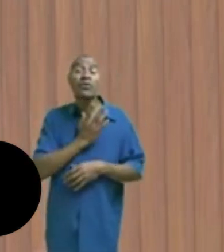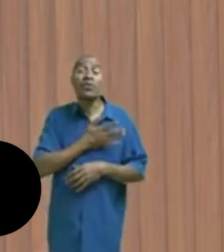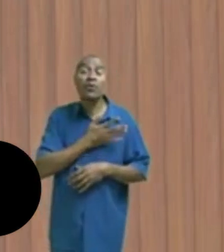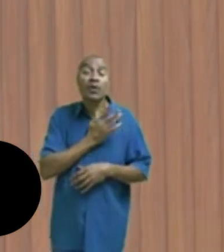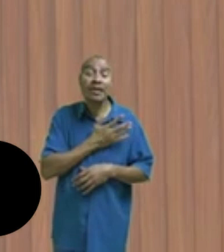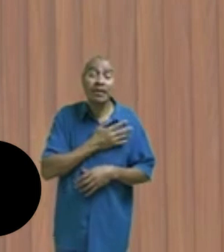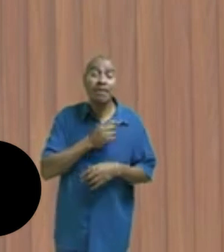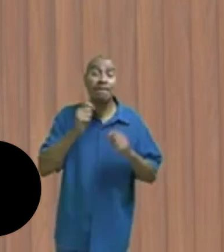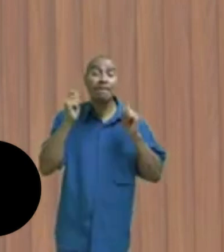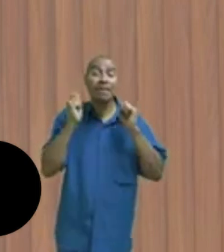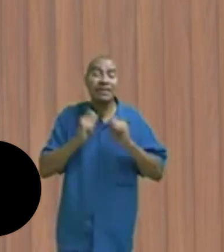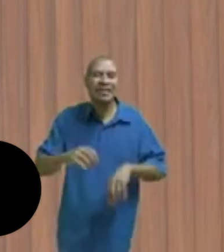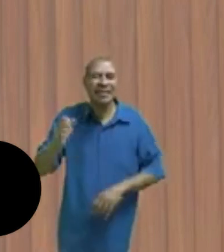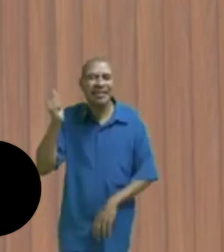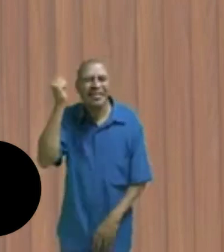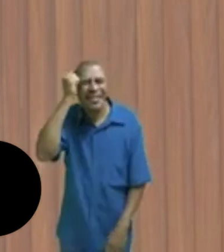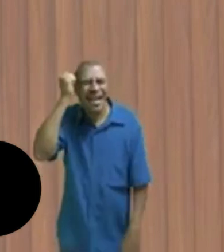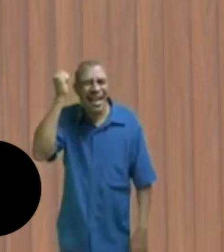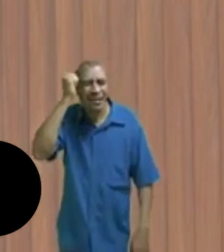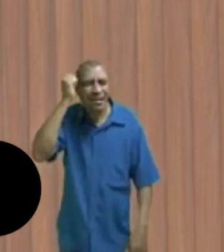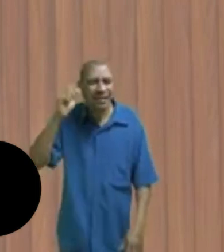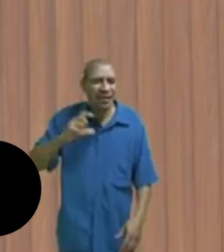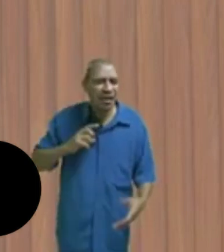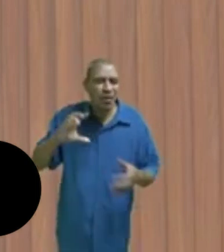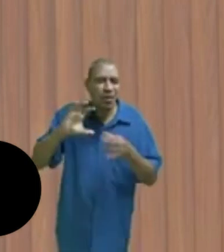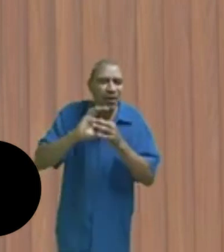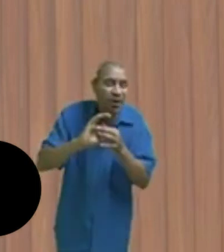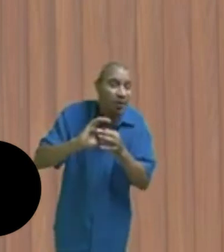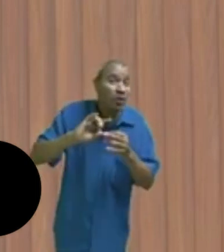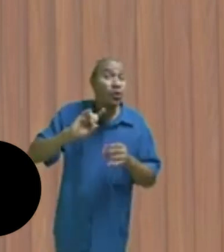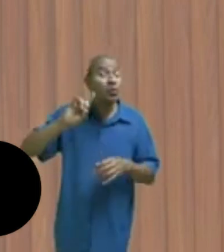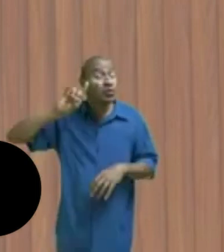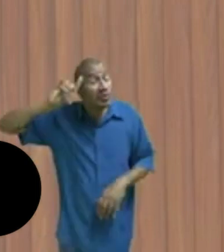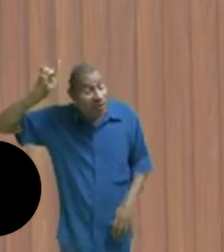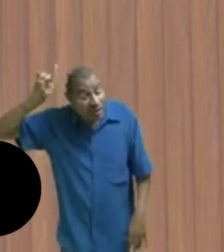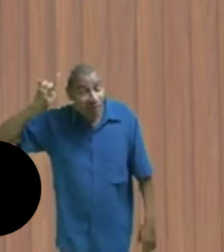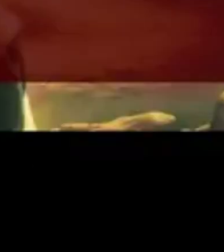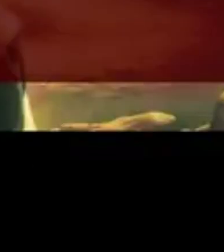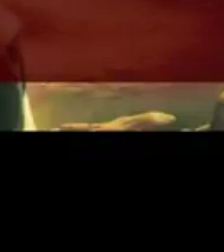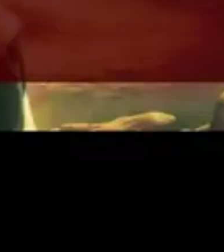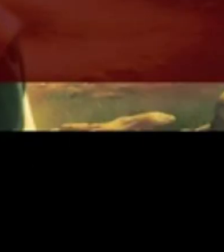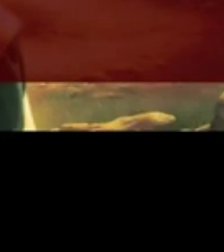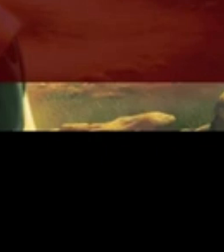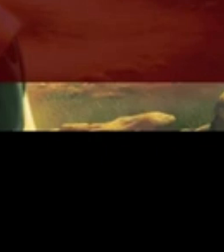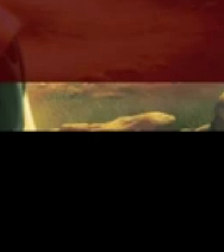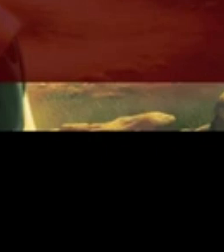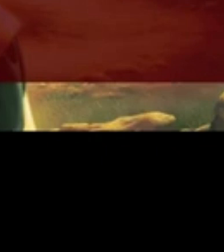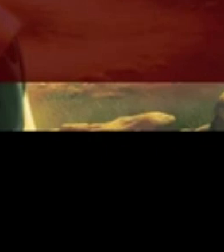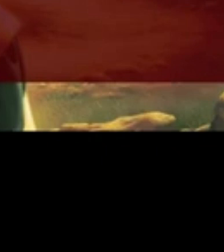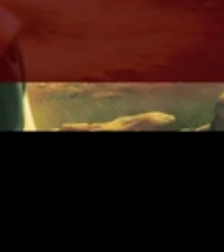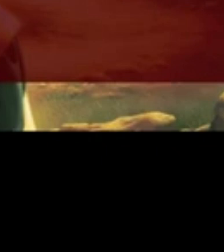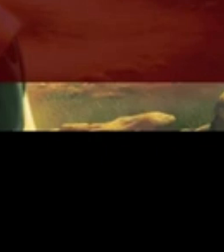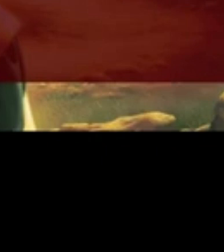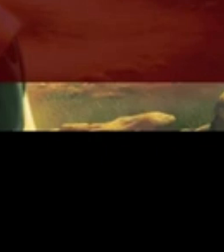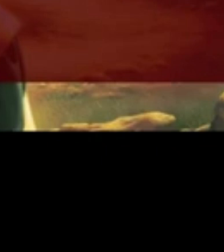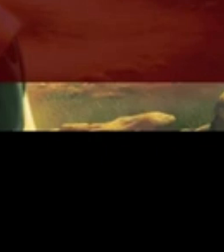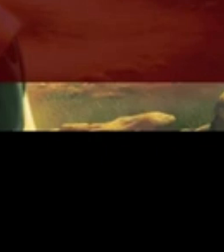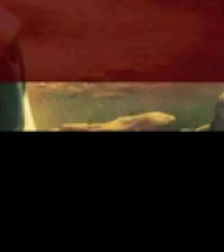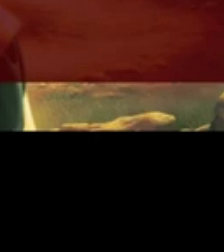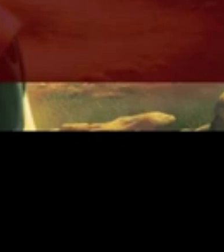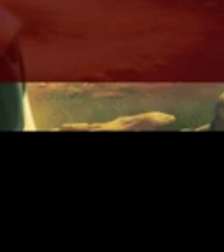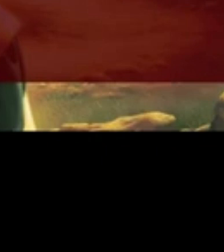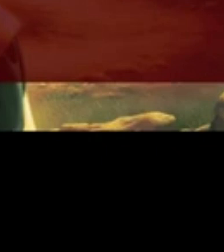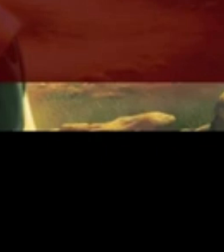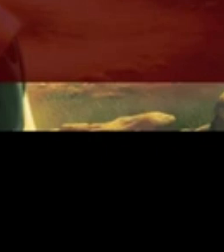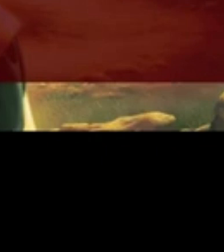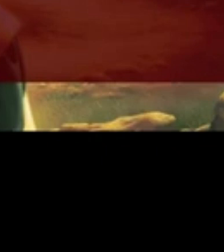nasceu de novo, de um coração que se encontrou com o Criador. Só os que nasceram de novo podem adorar a